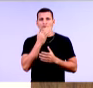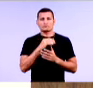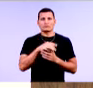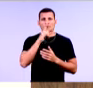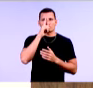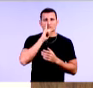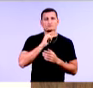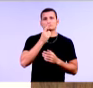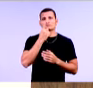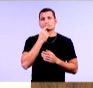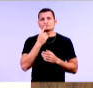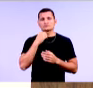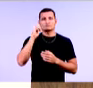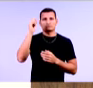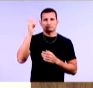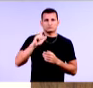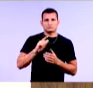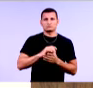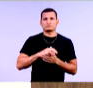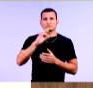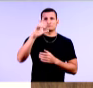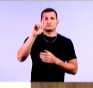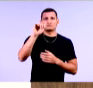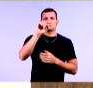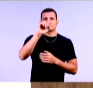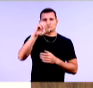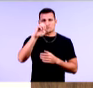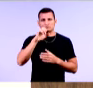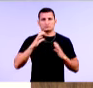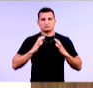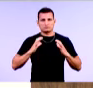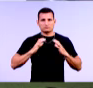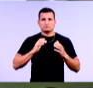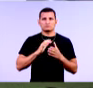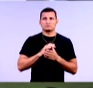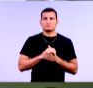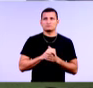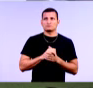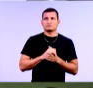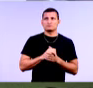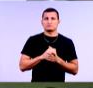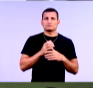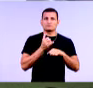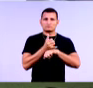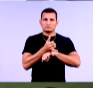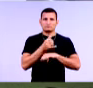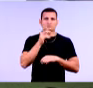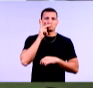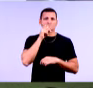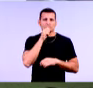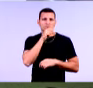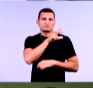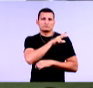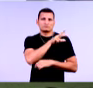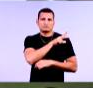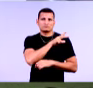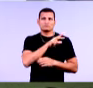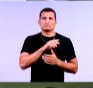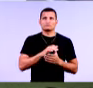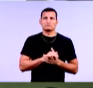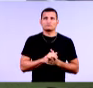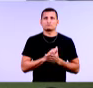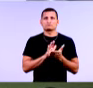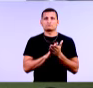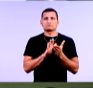e azul. Perfeito. Classe cidade, Perfeito. os objetos cerejeiras, Porto Velho e Vilhena. Gente, o pessoal está aprendendo bem.